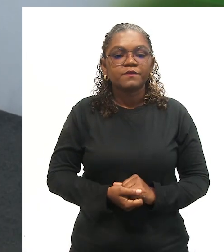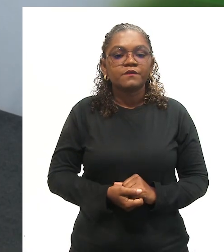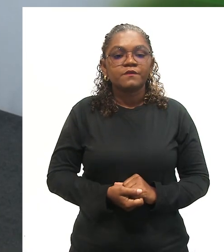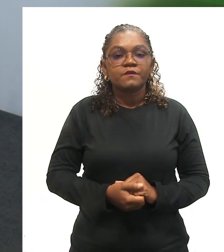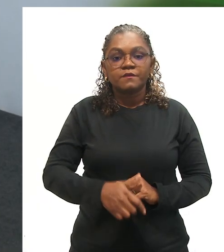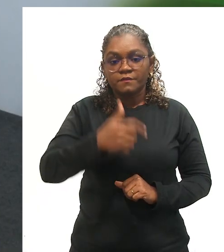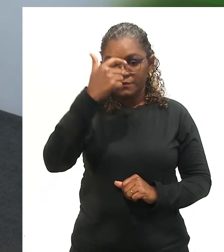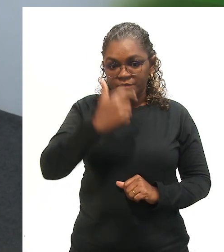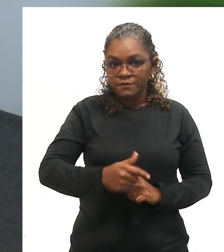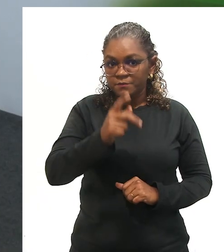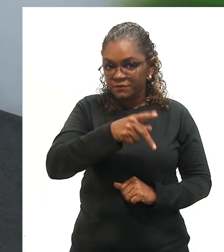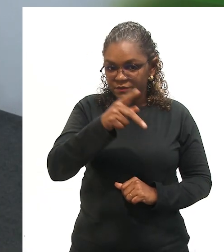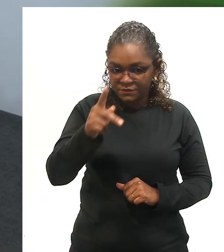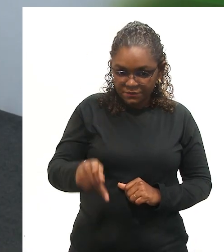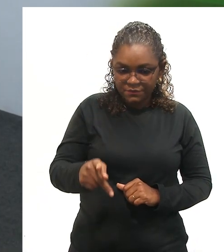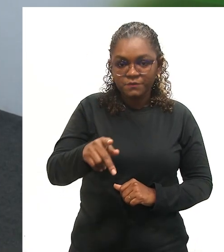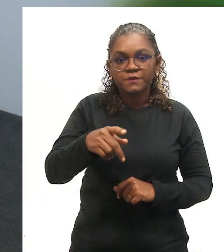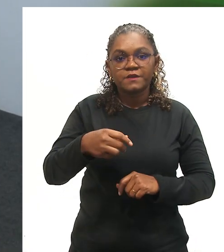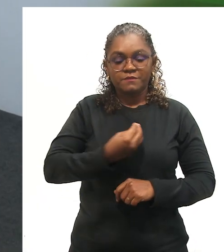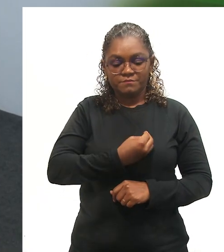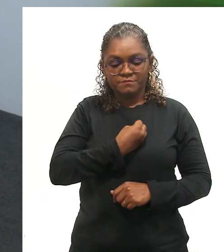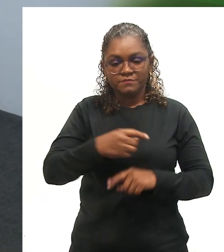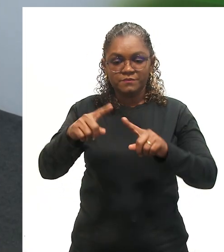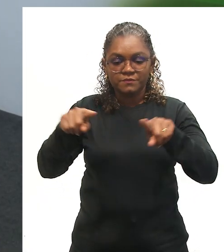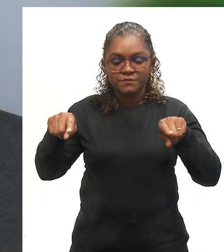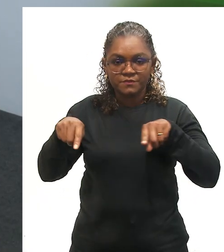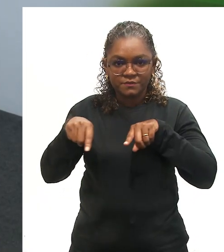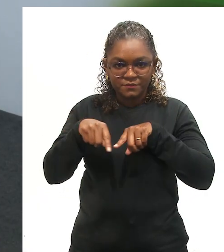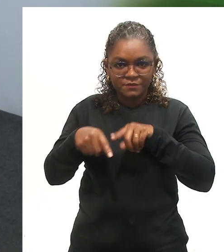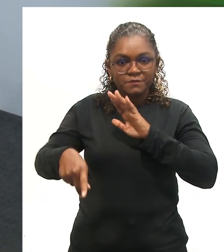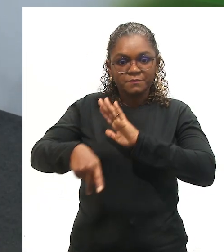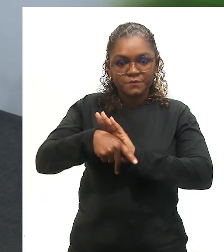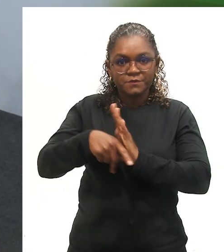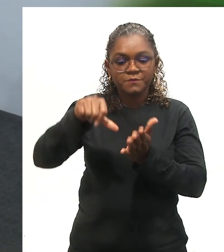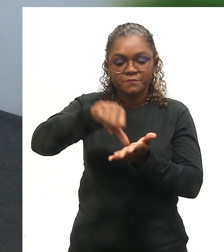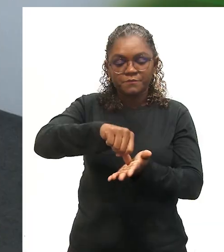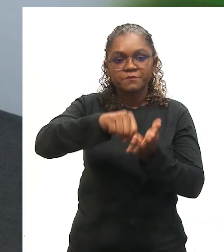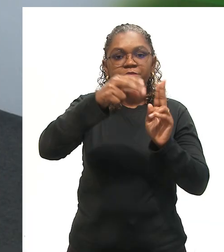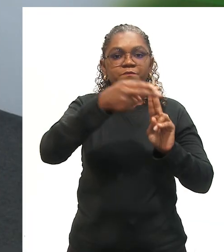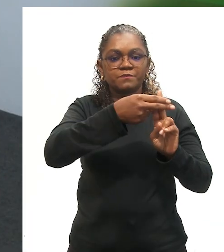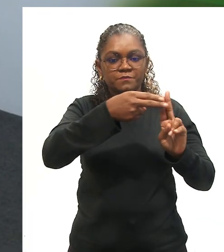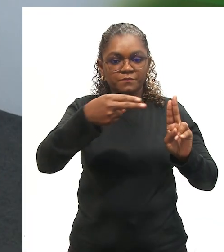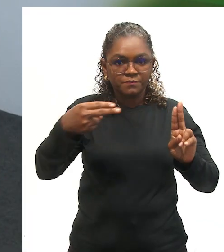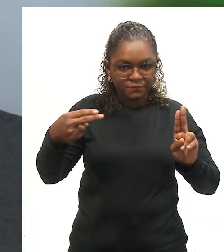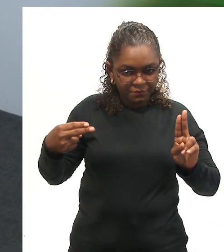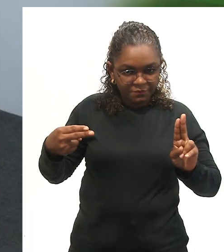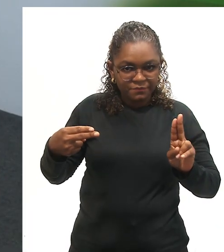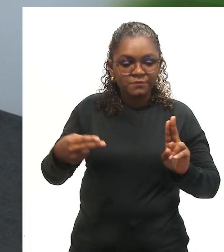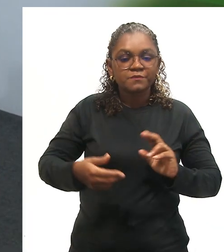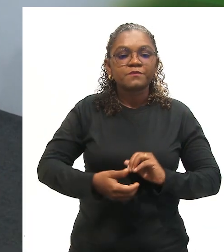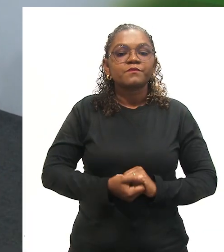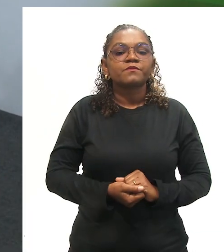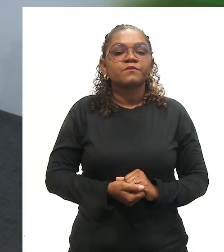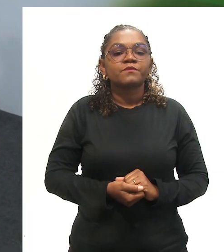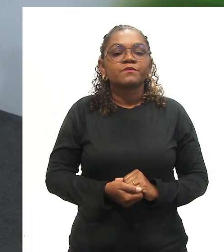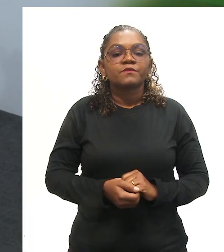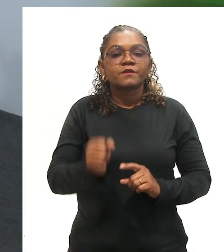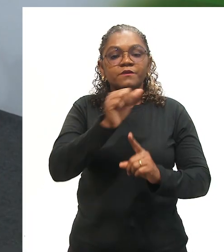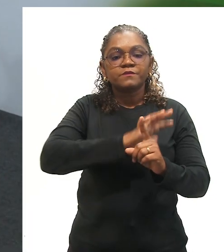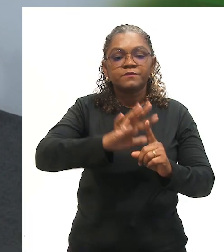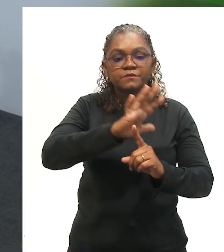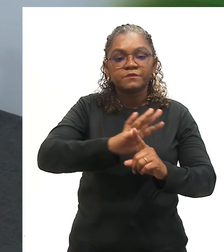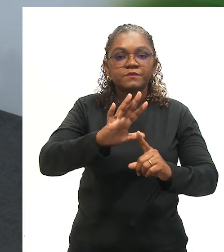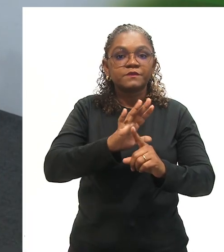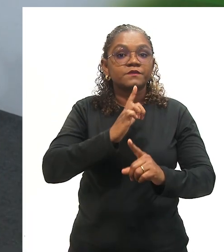sou a professora Denise Tontiusi, eu estou aqui no IFRO, Campus Porto Velho, Zona Norte. Eu estou no estúdio de gravação do nosso campus. Atrás de mim tem